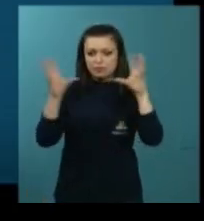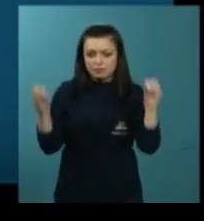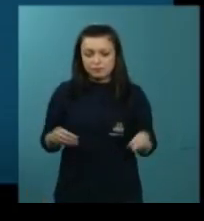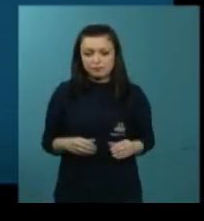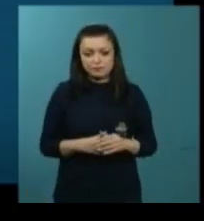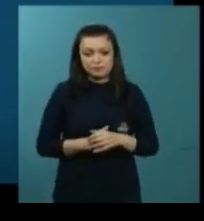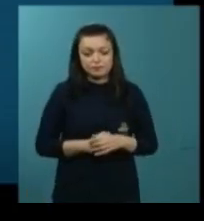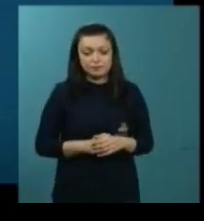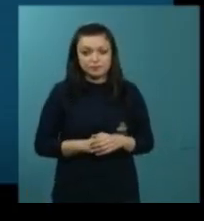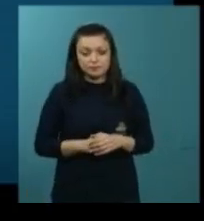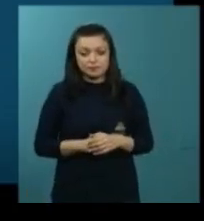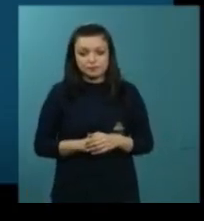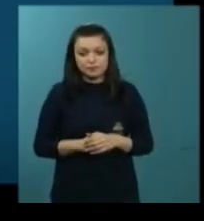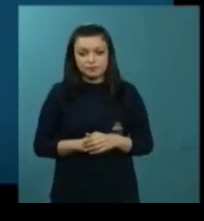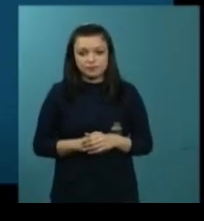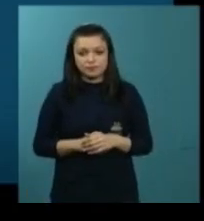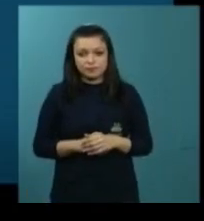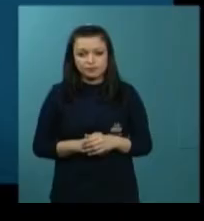facilidade.